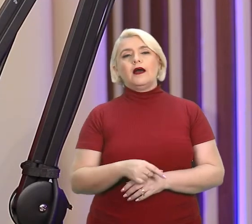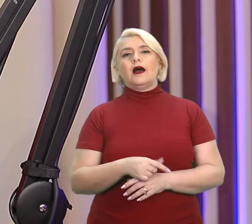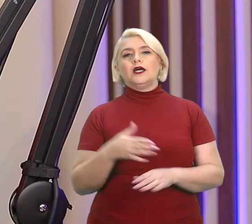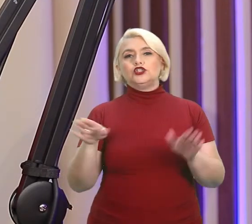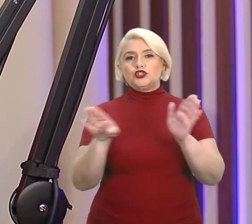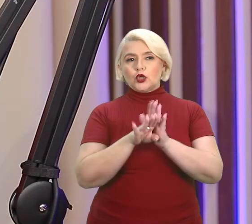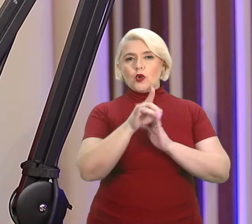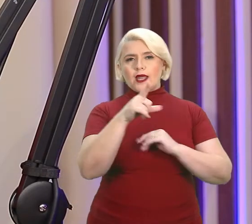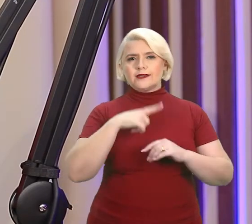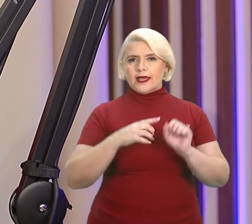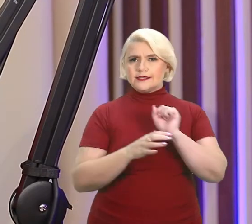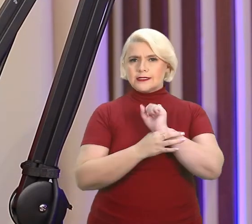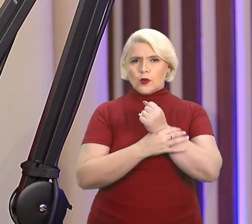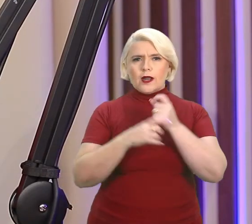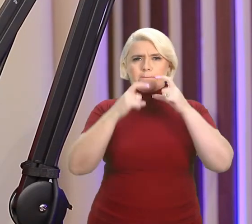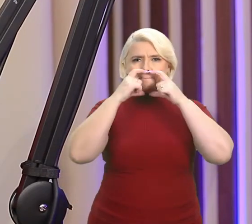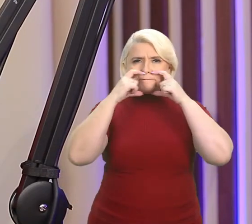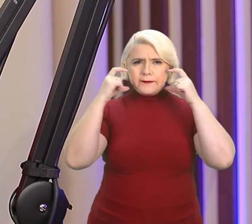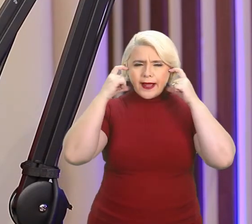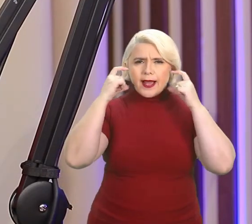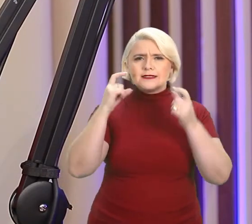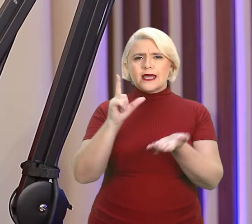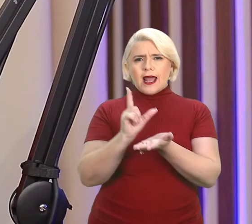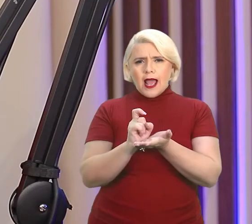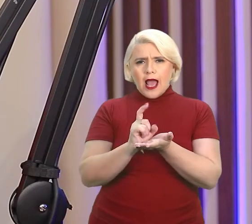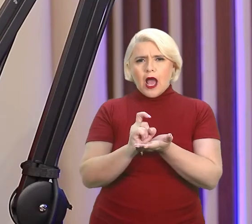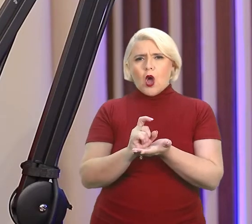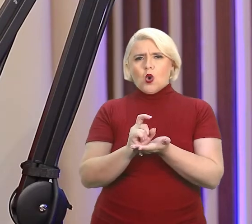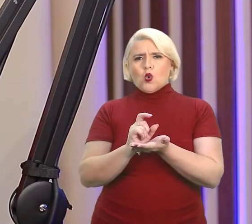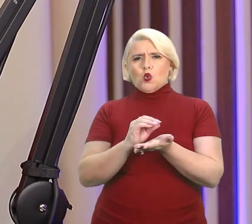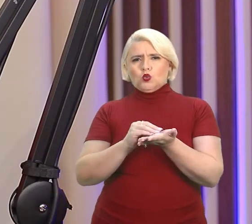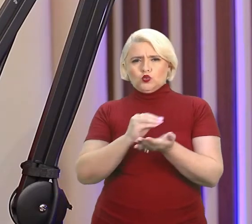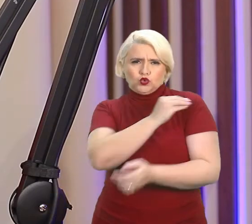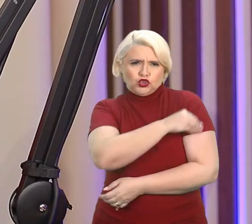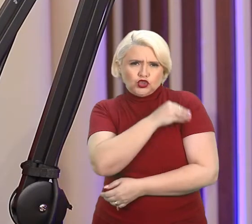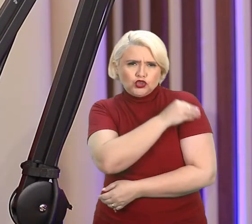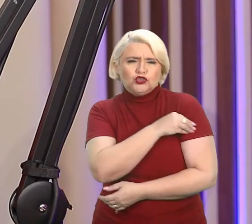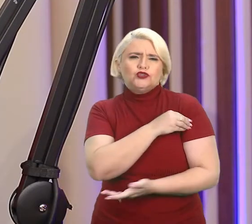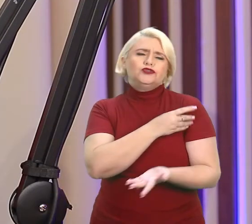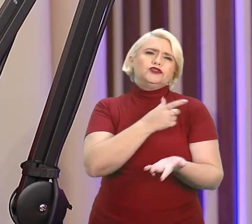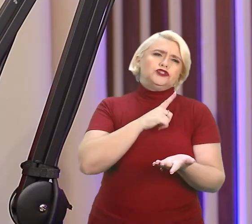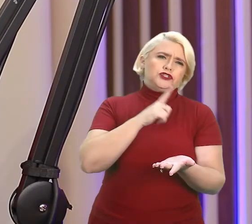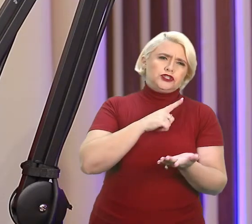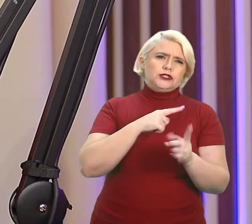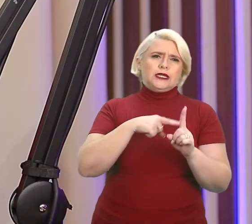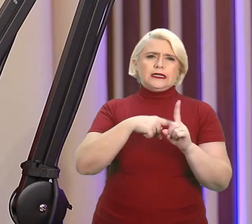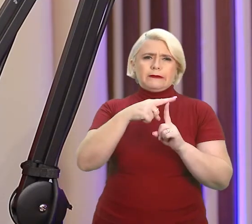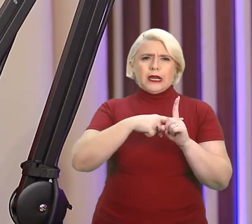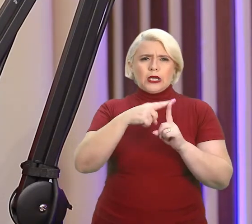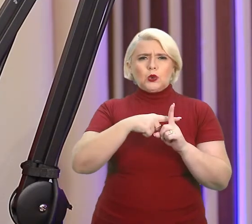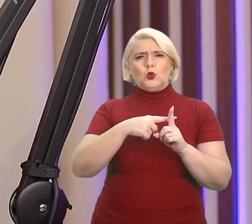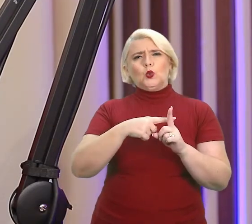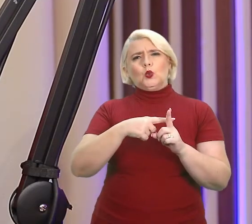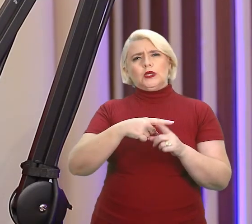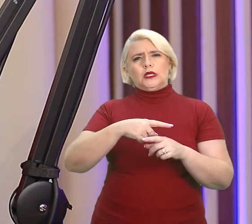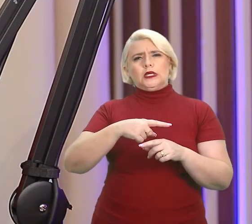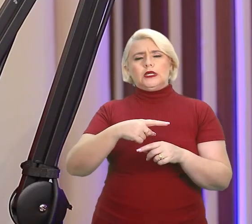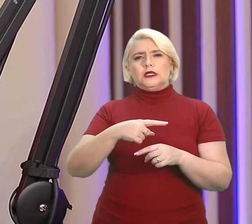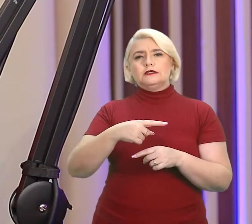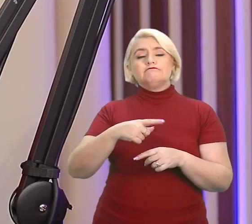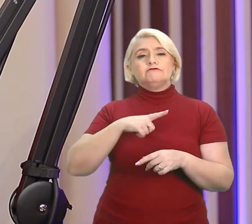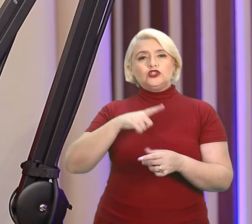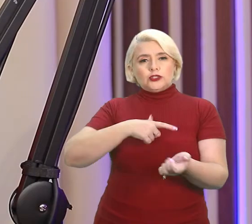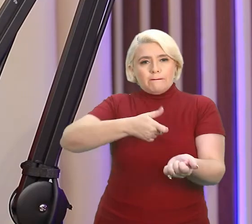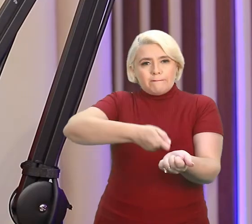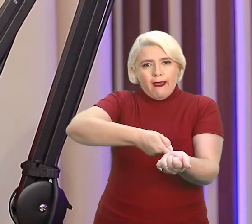a segurança, tinha máscara, álcool gel, tinha medidor de temperatura, tinha toda uma estrutura, né? E aí ela